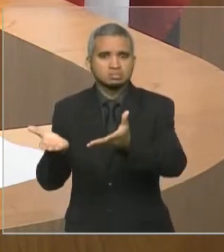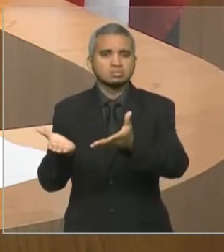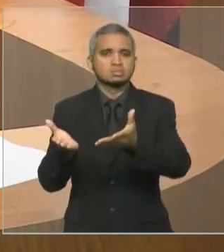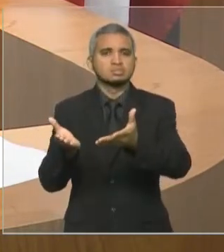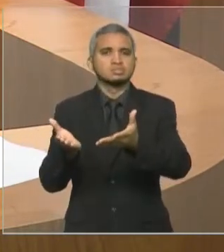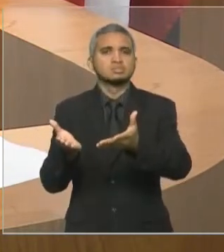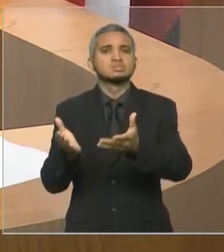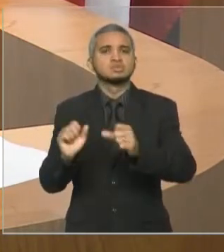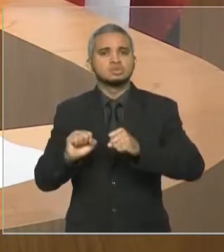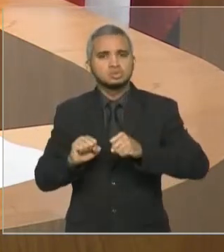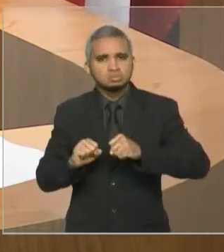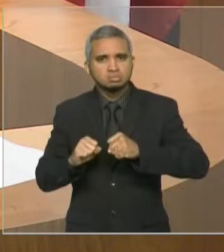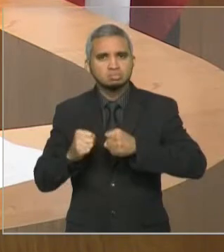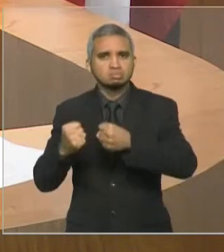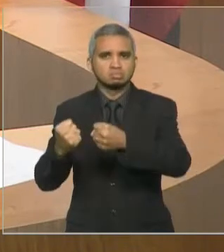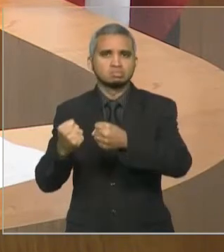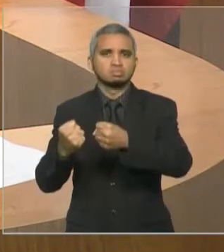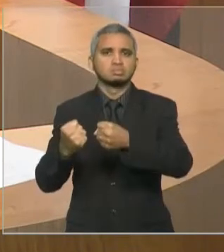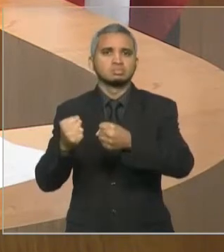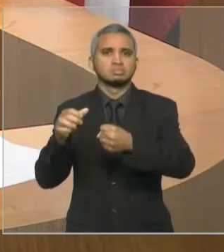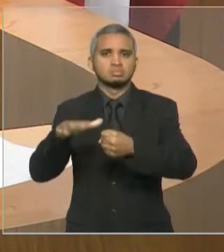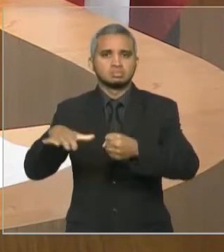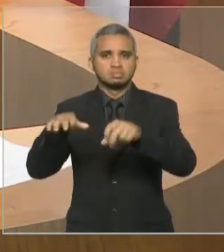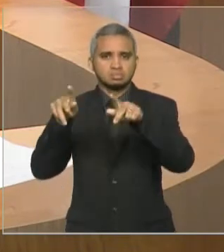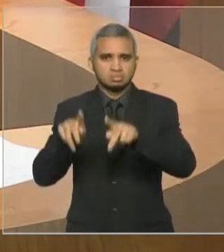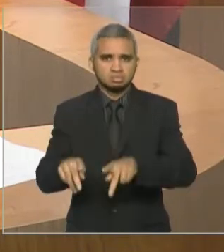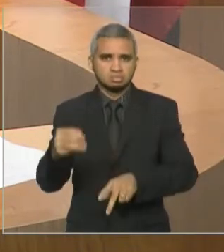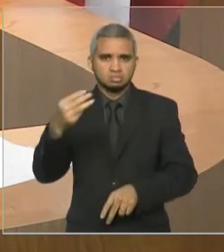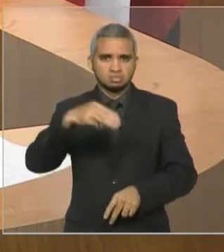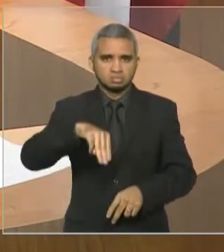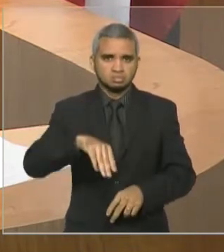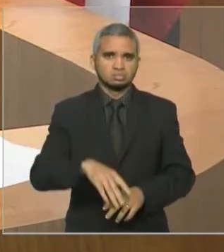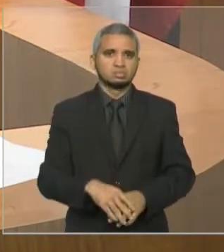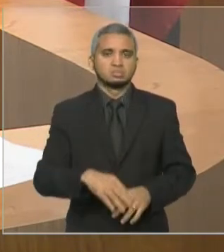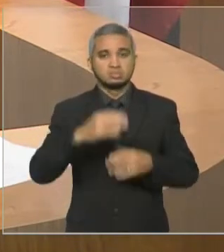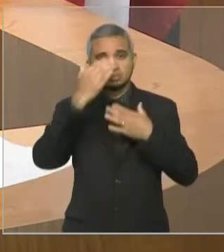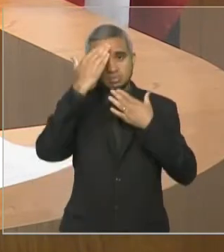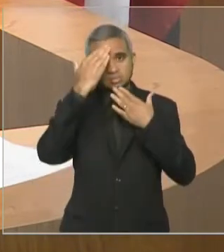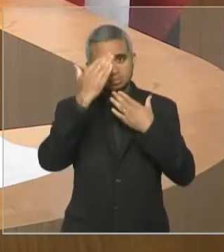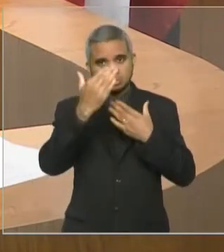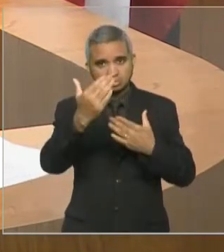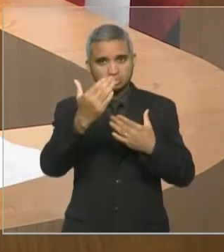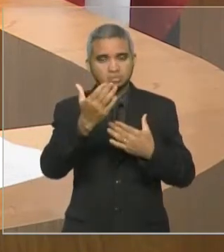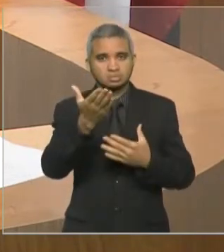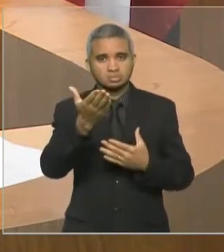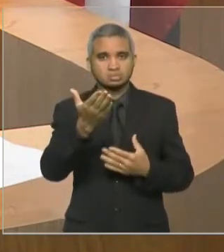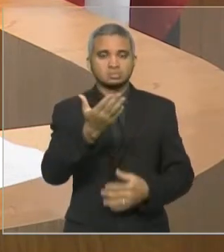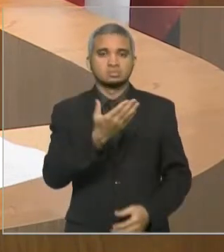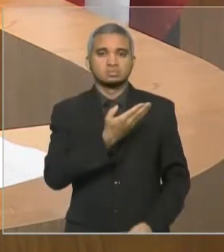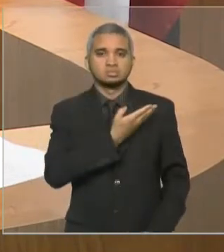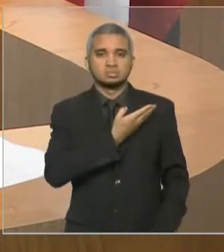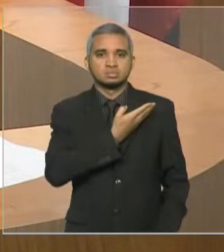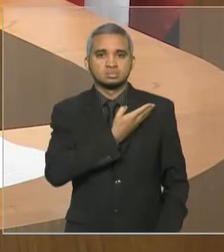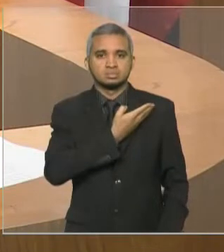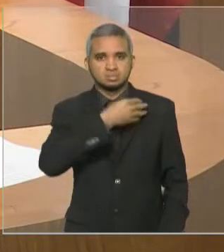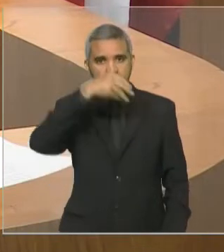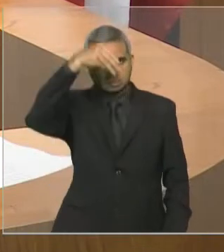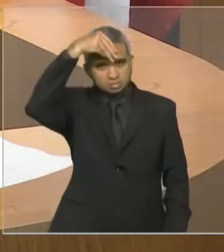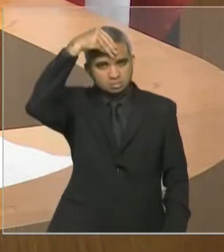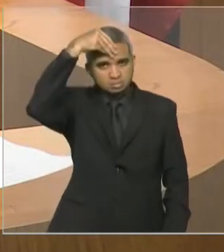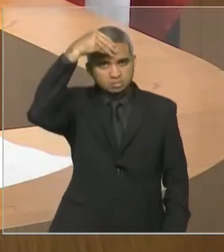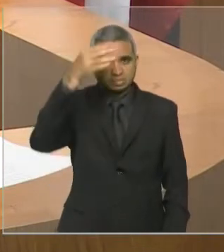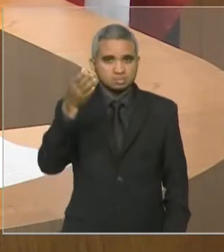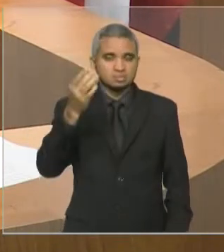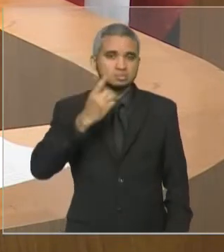do Maranhão. Agradecer em particular a minha comadre e hoje colega de parlamento, deputada